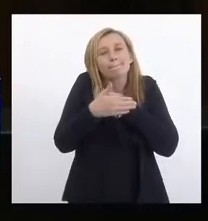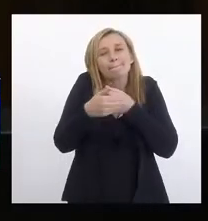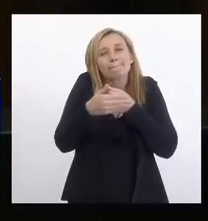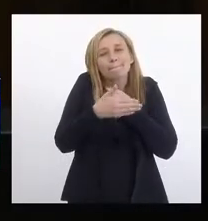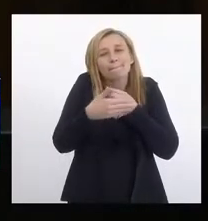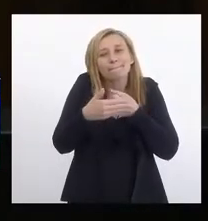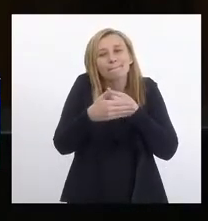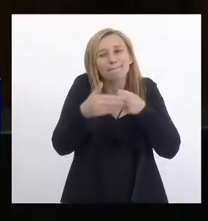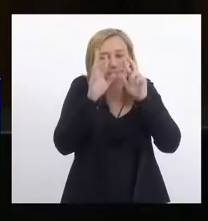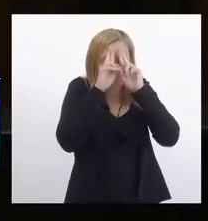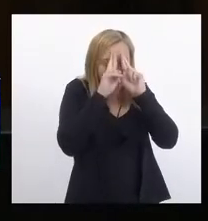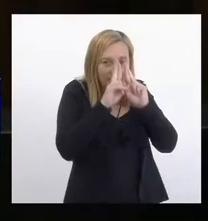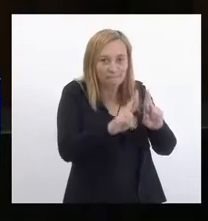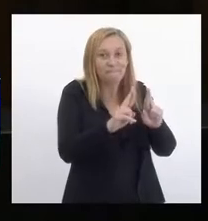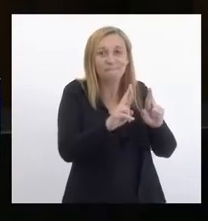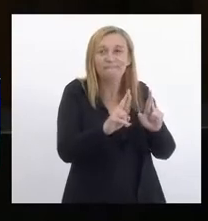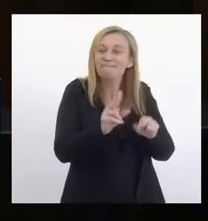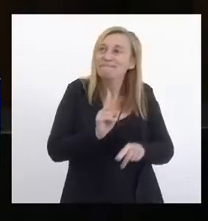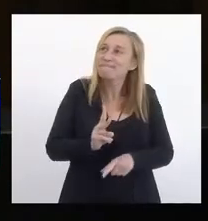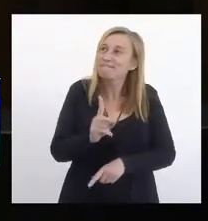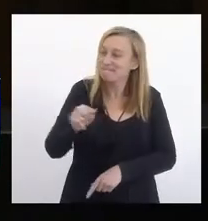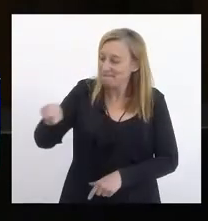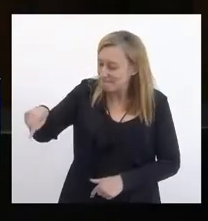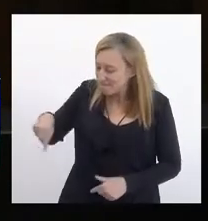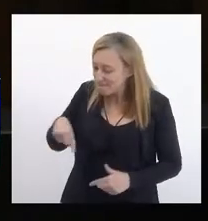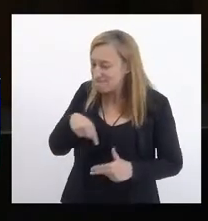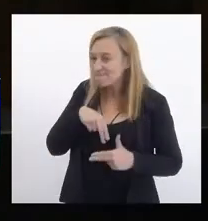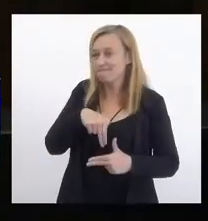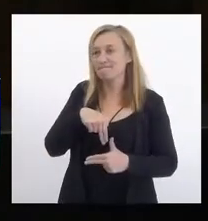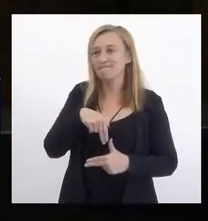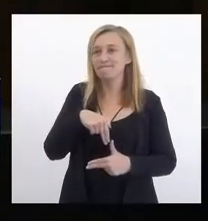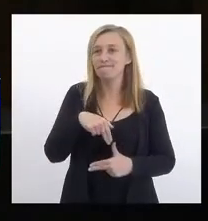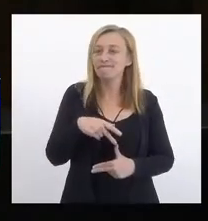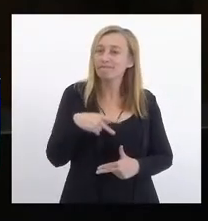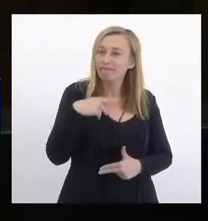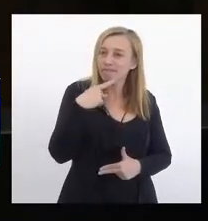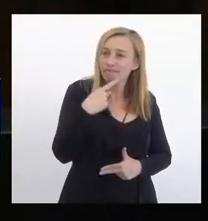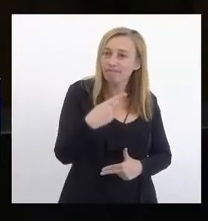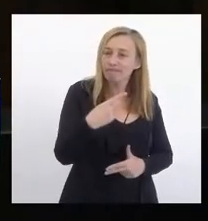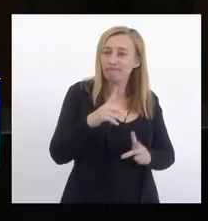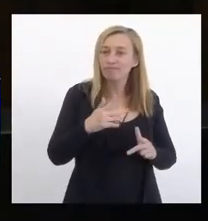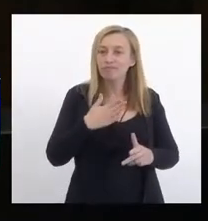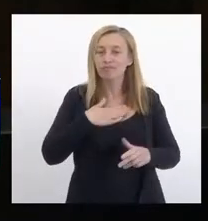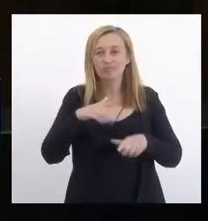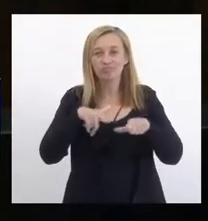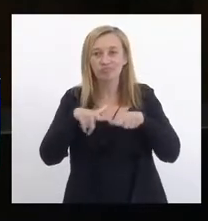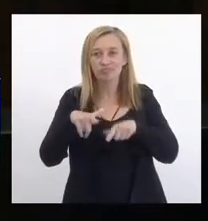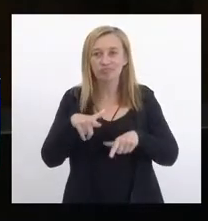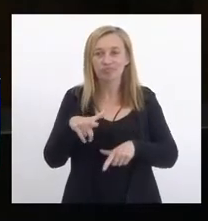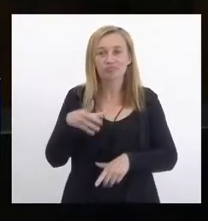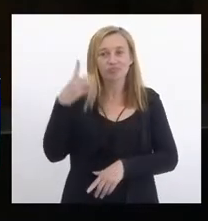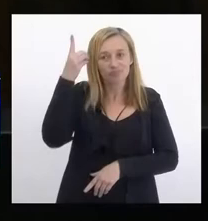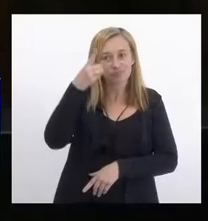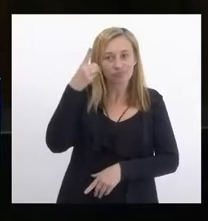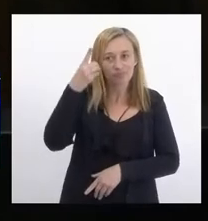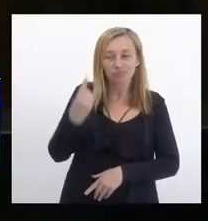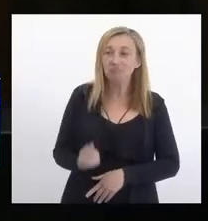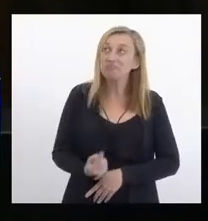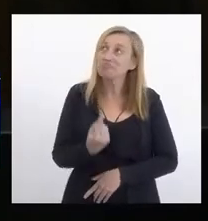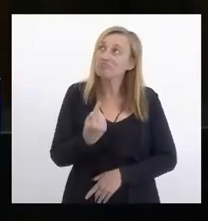muito respeito, eu sempre venho aqui fazer as minhas atuações como parlamentar e uma delas, das